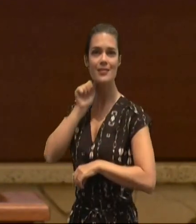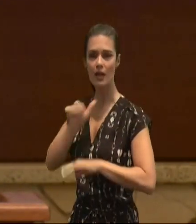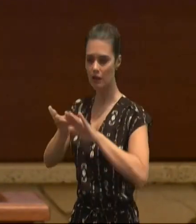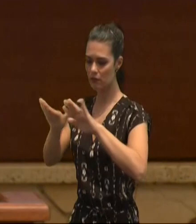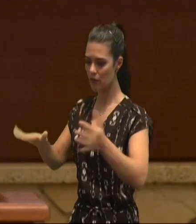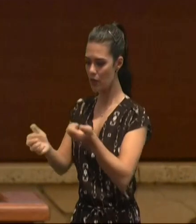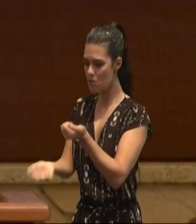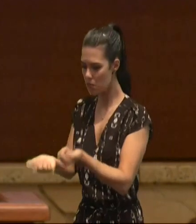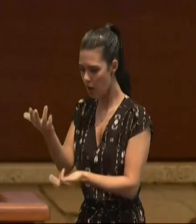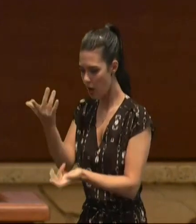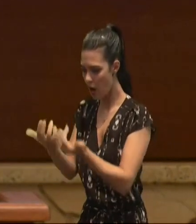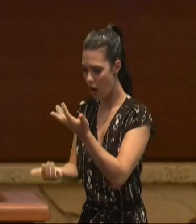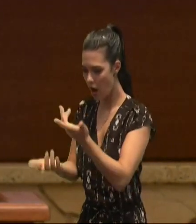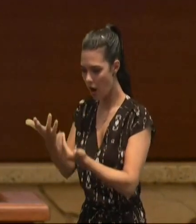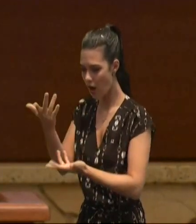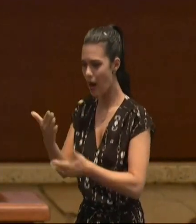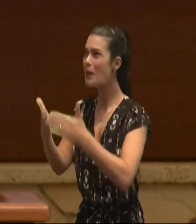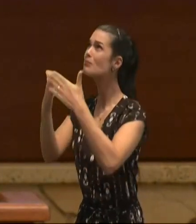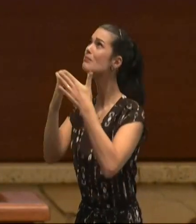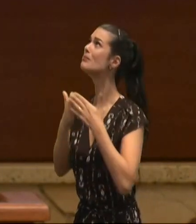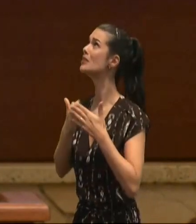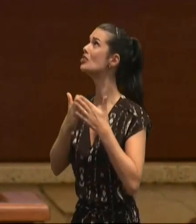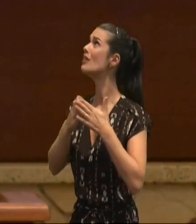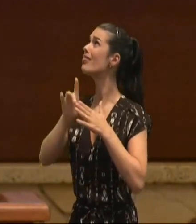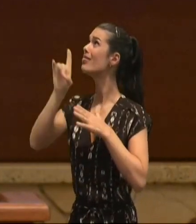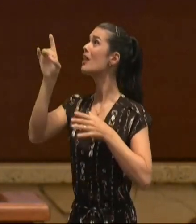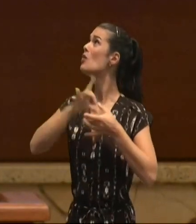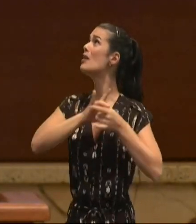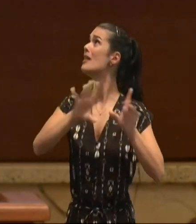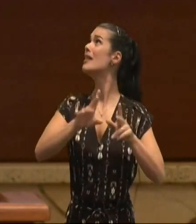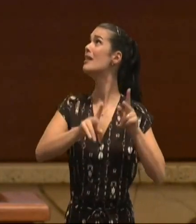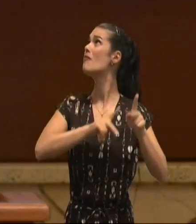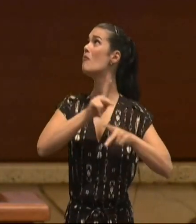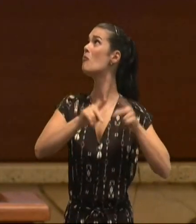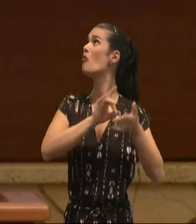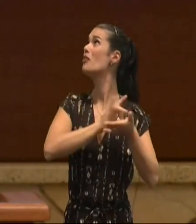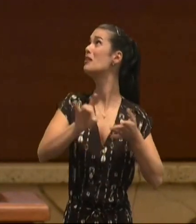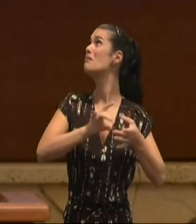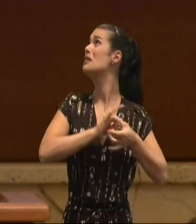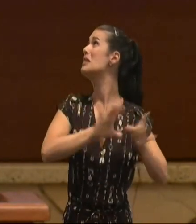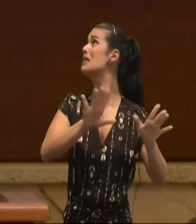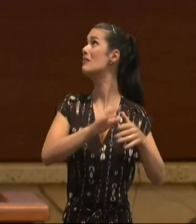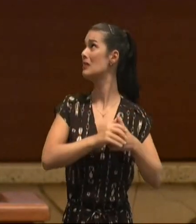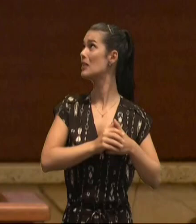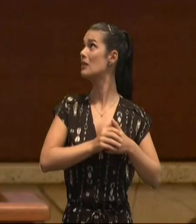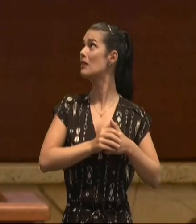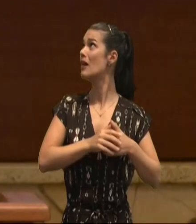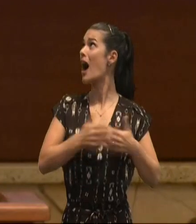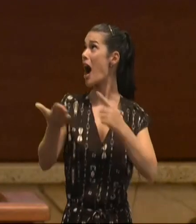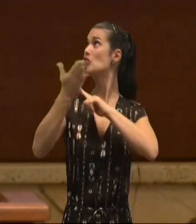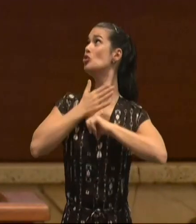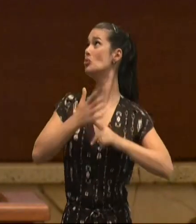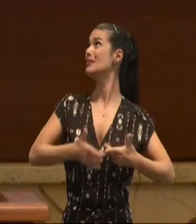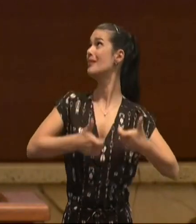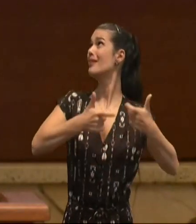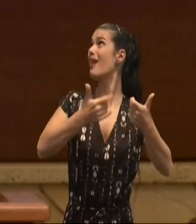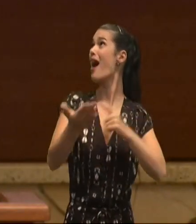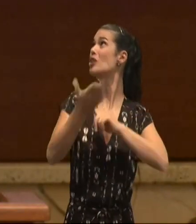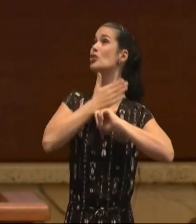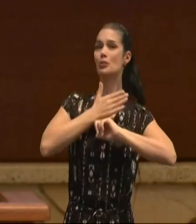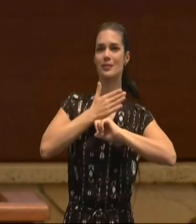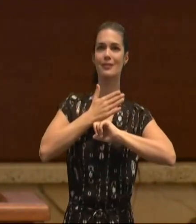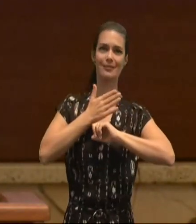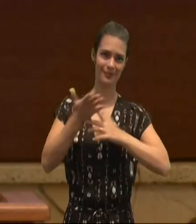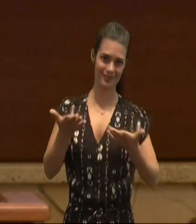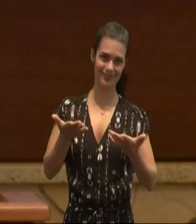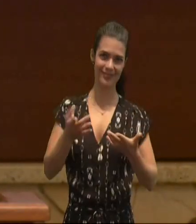Israel, e o Senhor atendeu. Agora preste atenção no verso de número 10, meu irmão. O verso de número